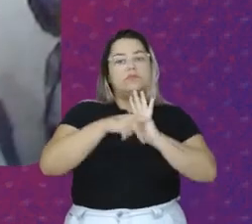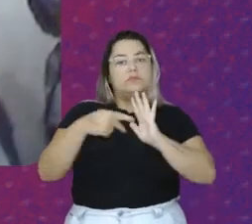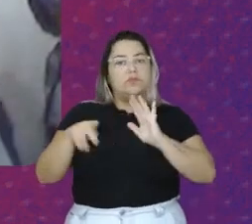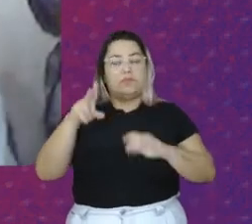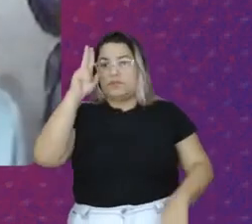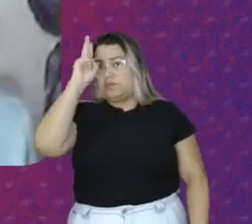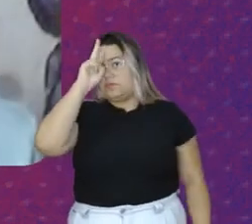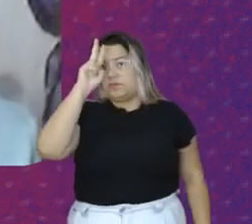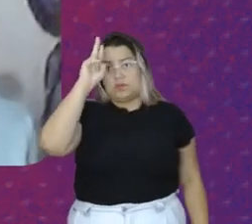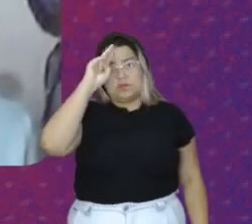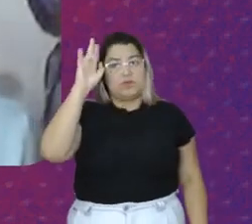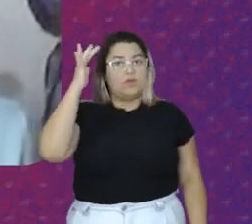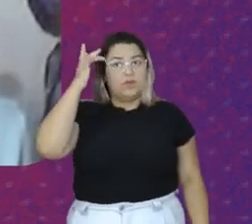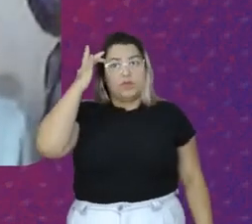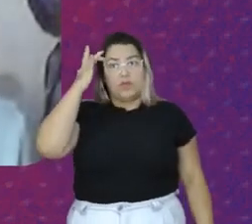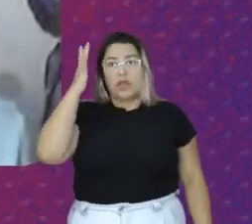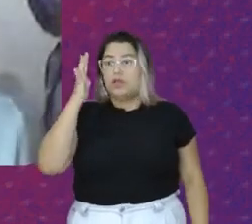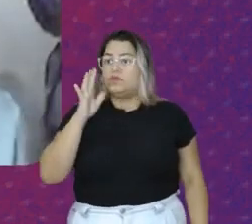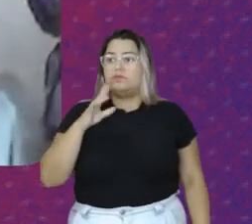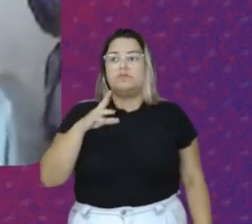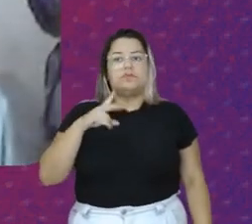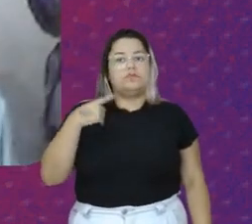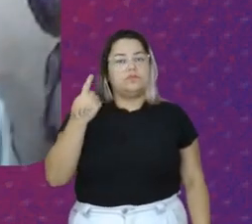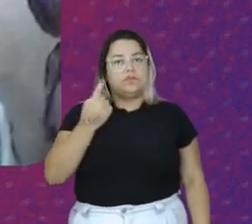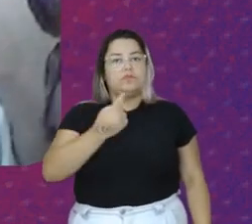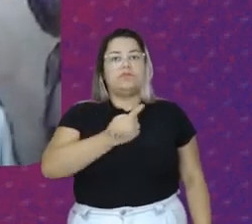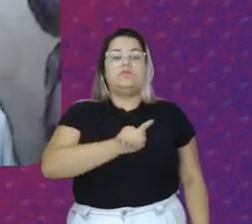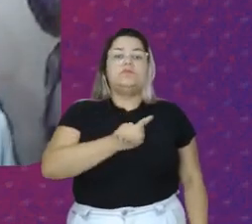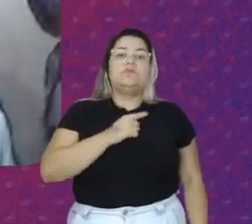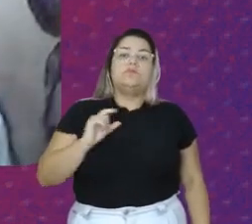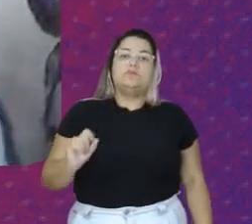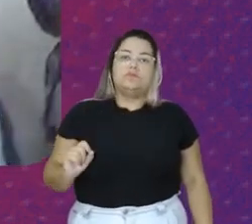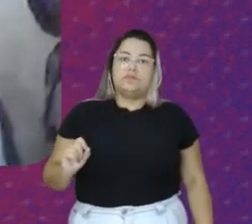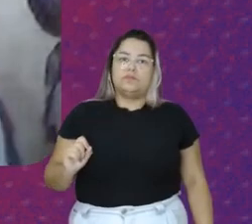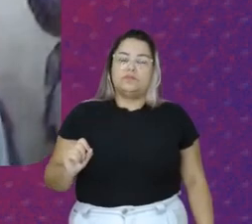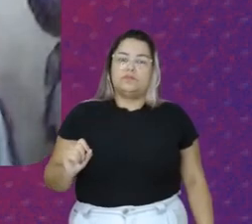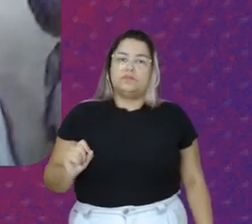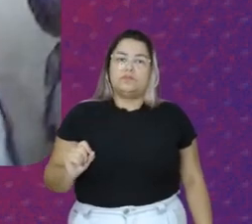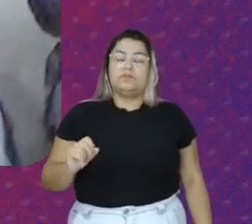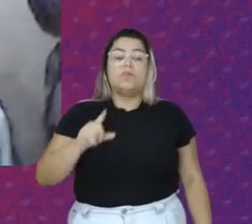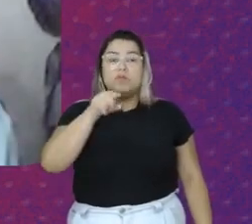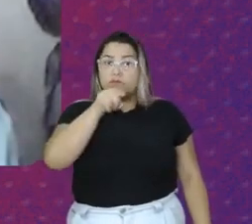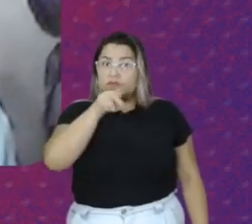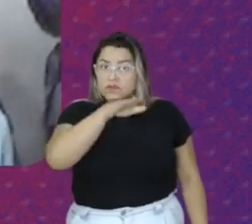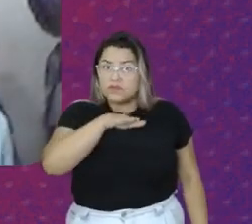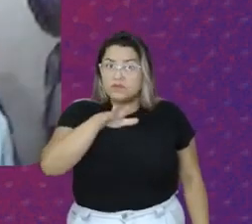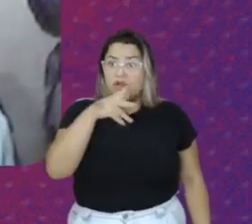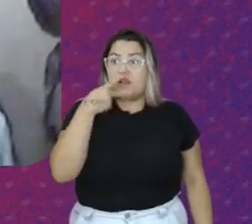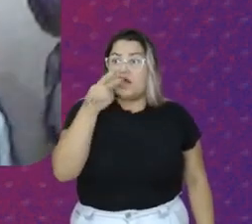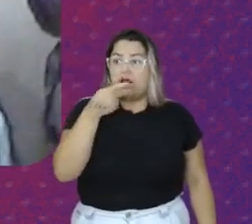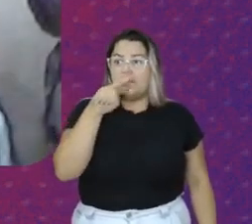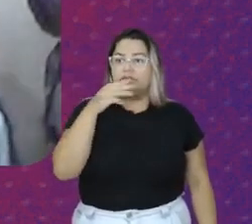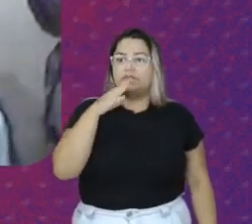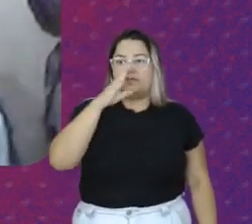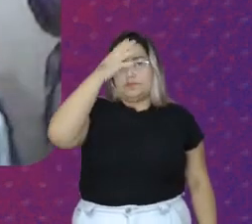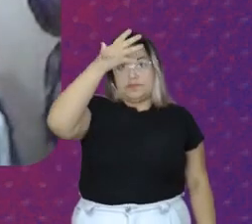não foi fácil para nenhuma de nós, né? Quando vocês dizem a Benedita deu uma